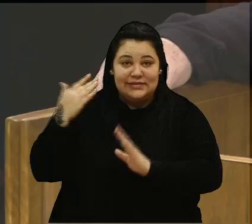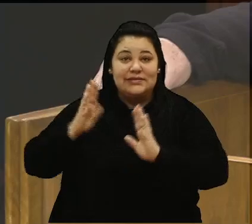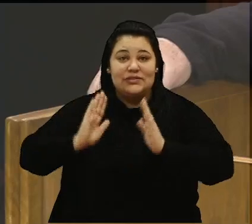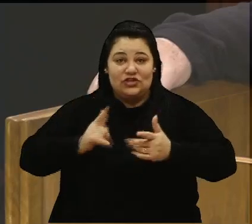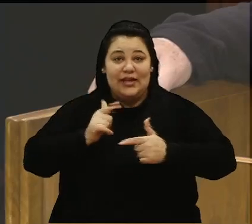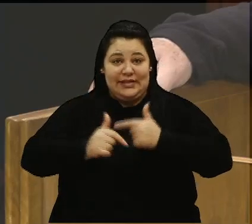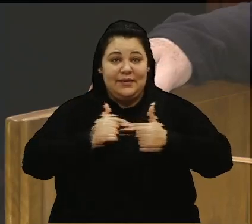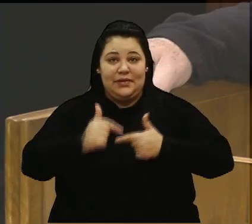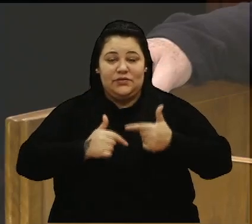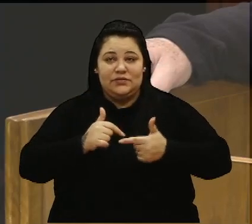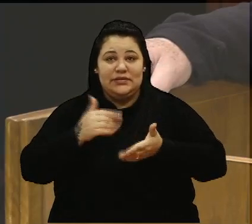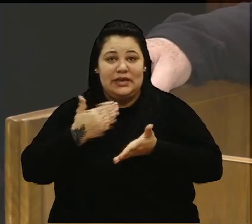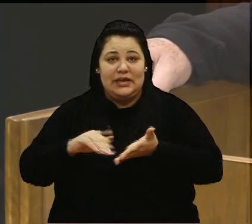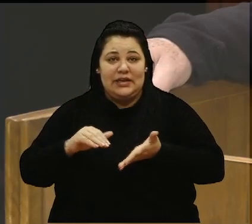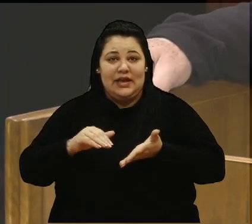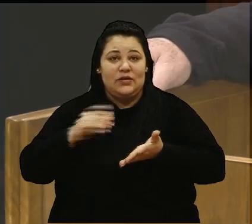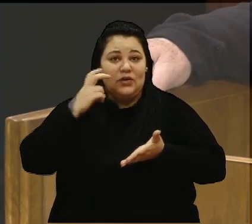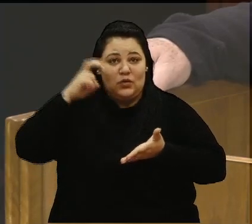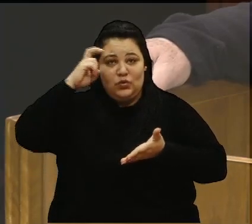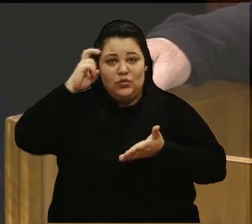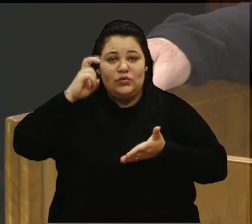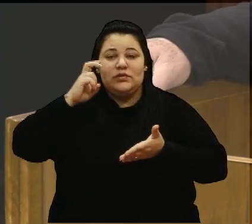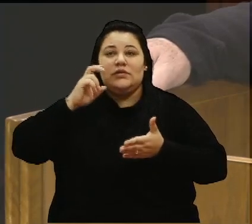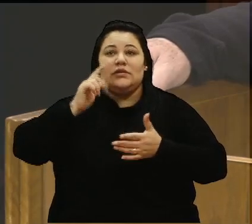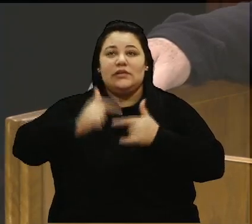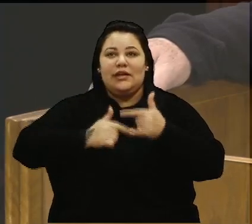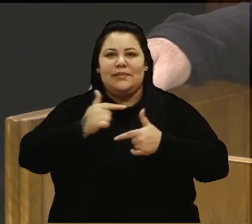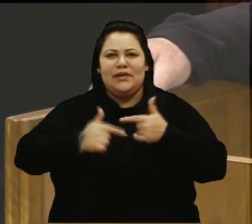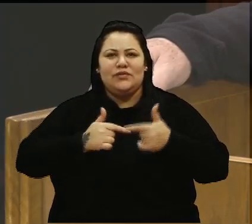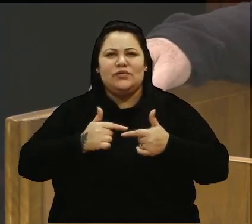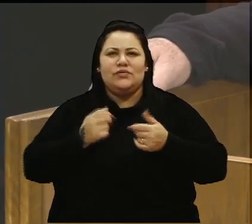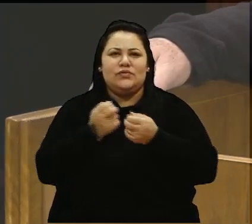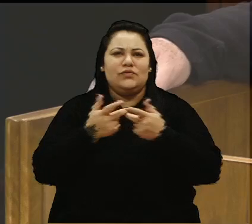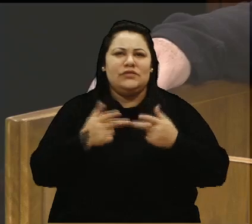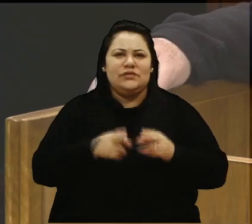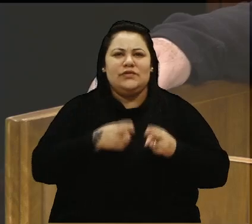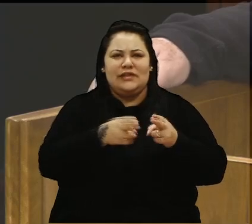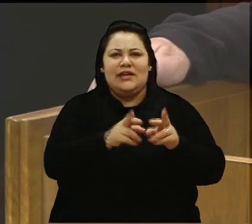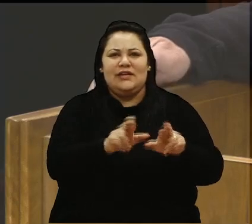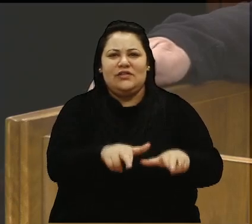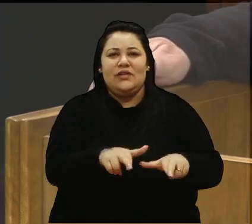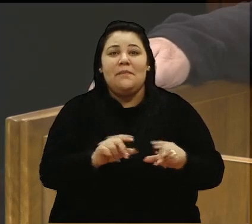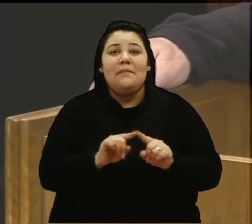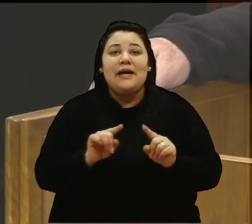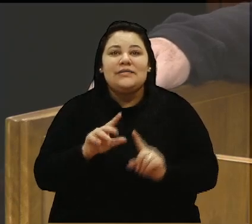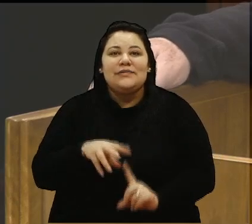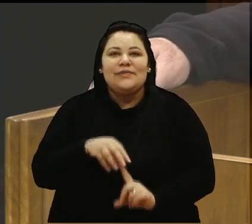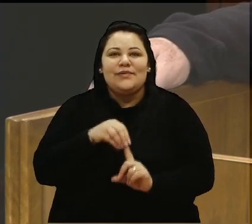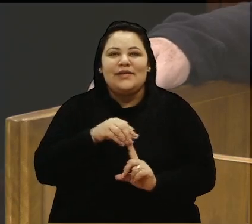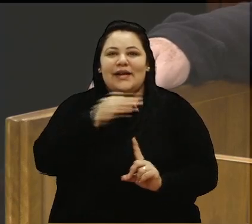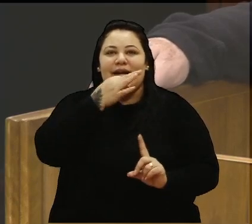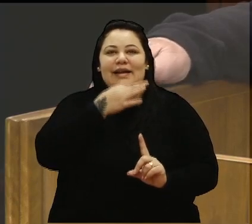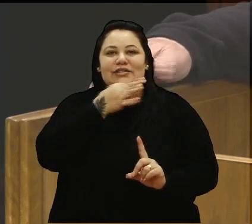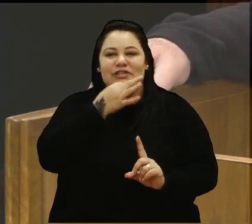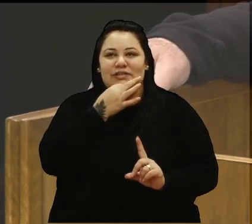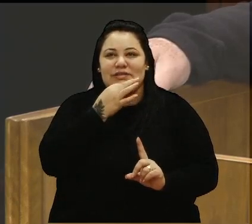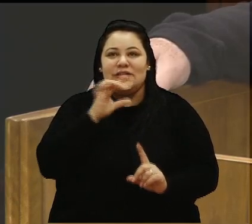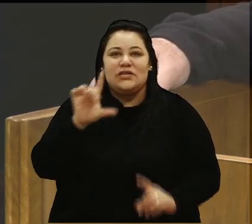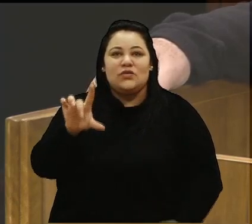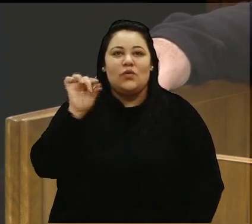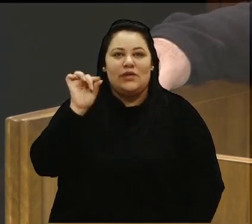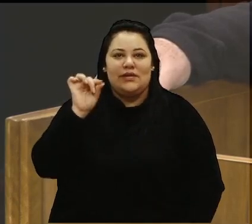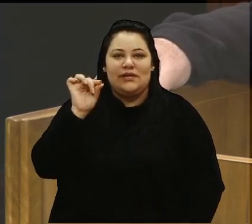Cultura, ele trabalhou essa questão do trem regional, mas, acima de tudo, Caxias foi eleita